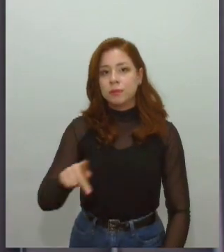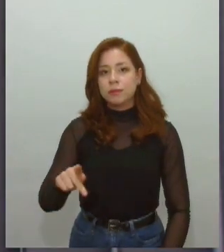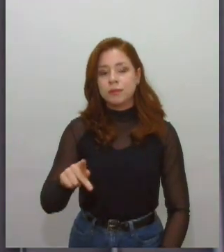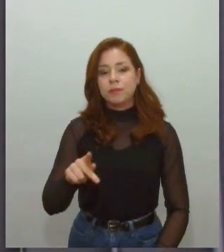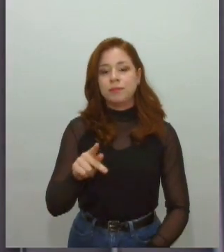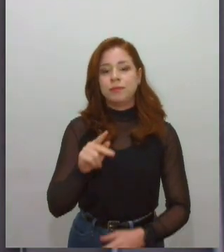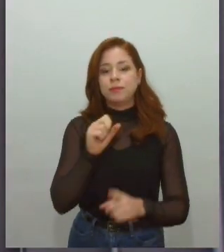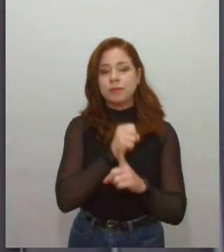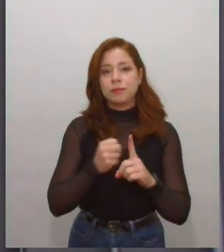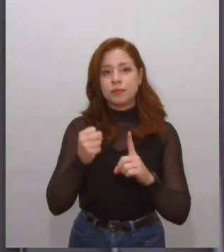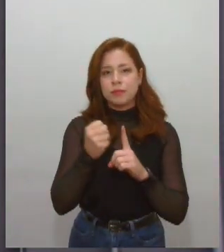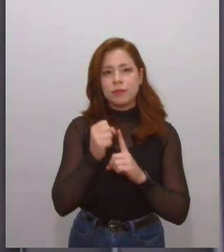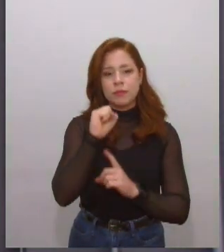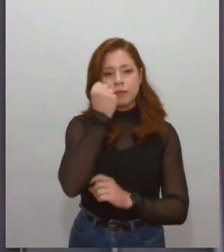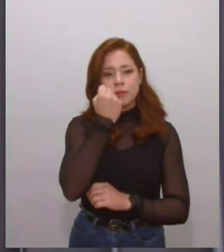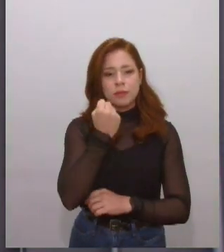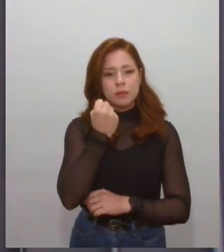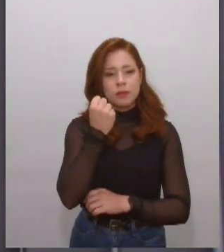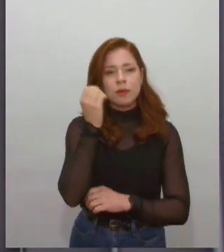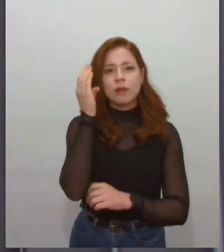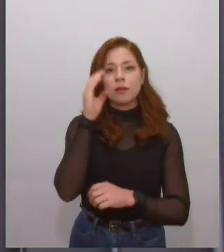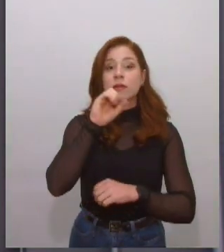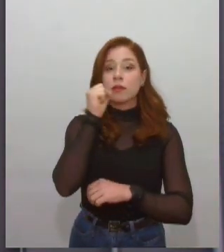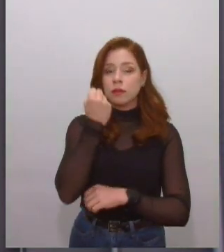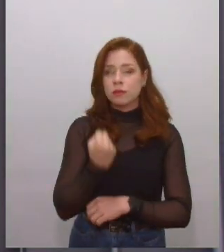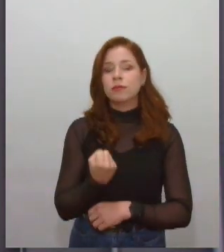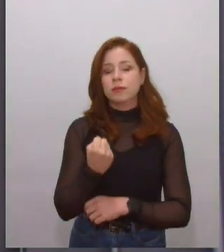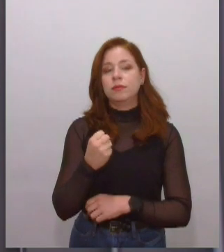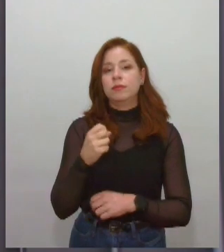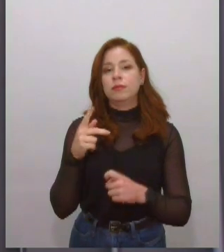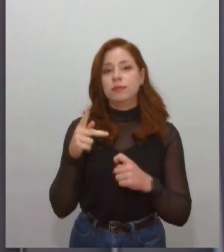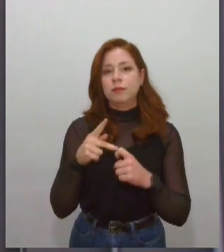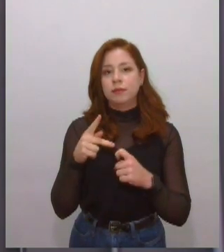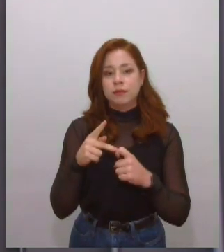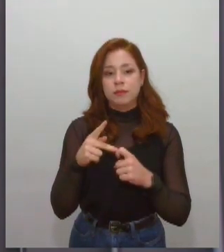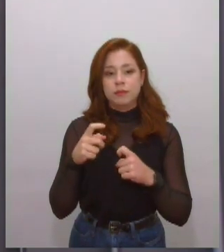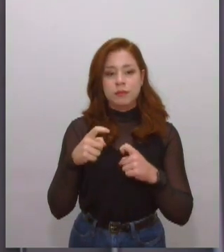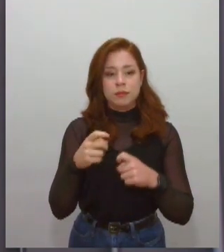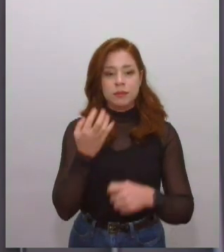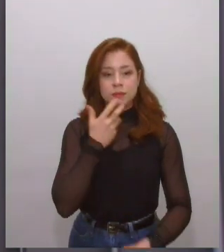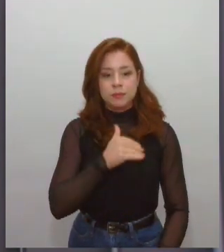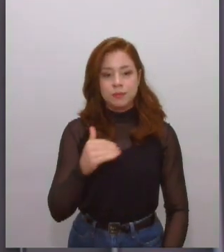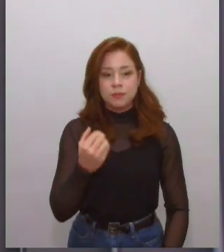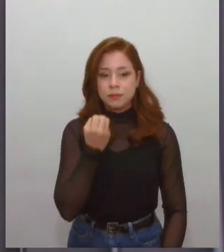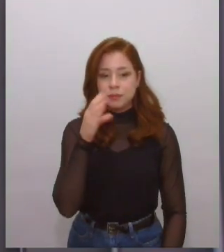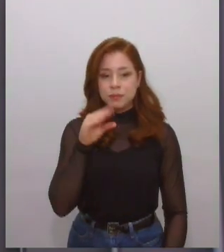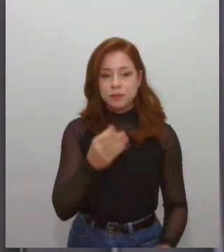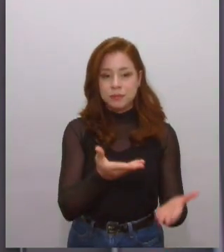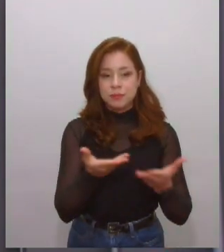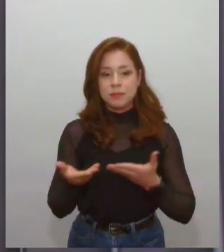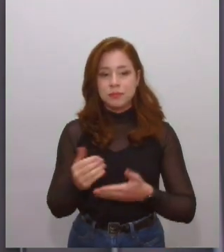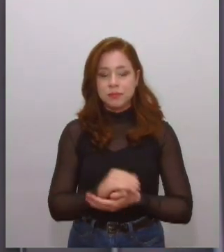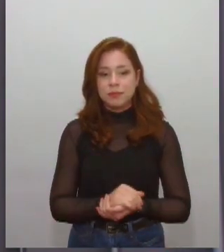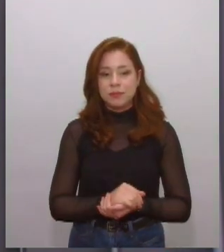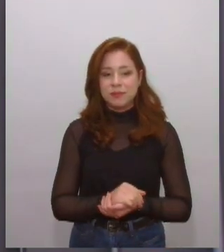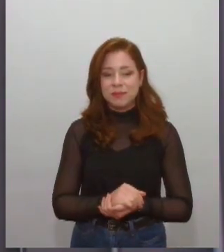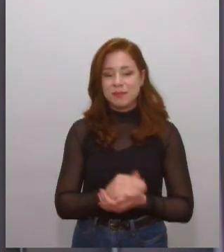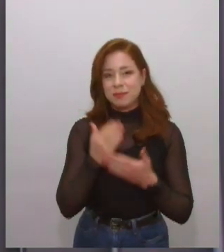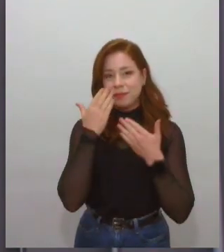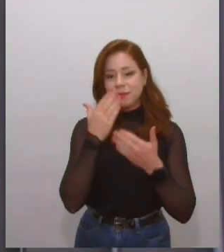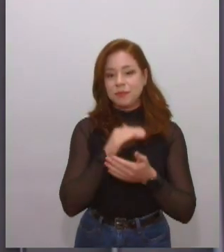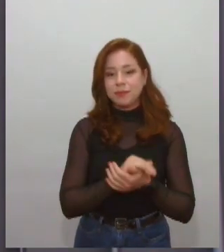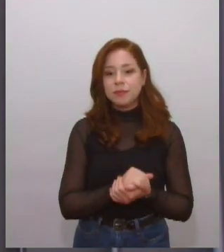doutora. Seja bem-vinda ao Jornal da Alese. Boa noite, Valquíria. Boa noite a todos. Muito obrigada. É uma situação